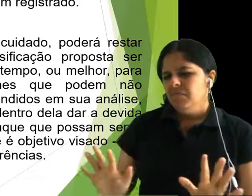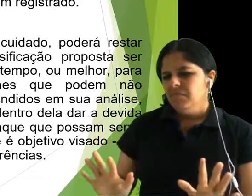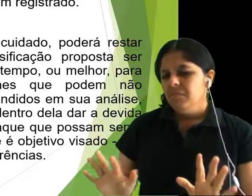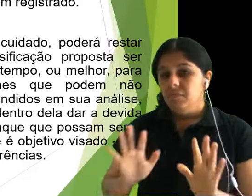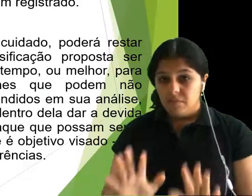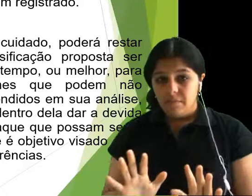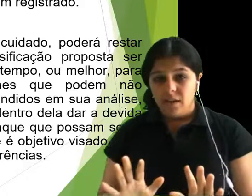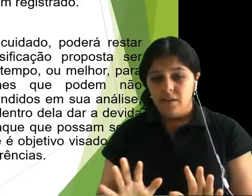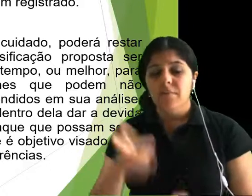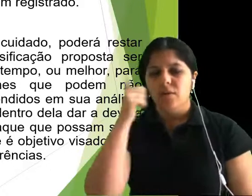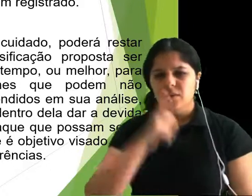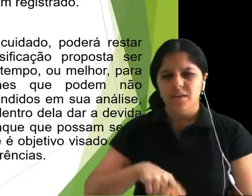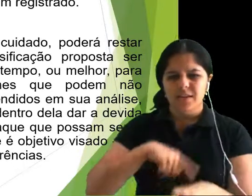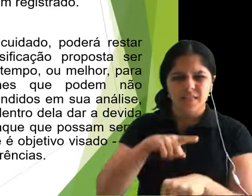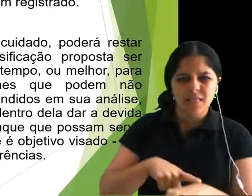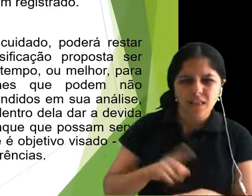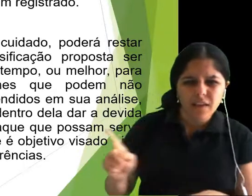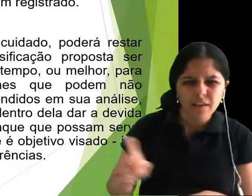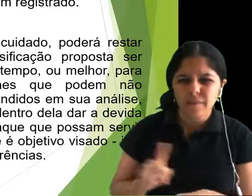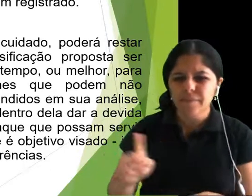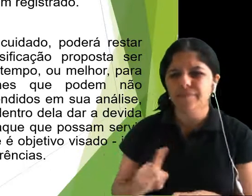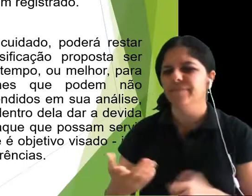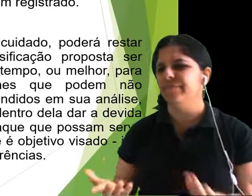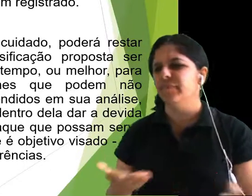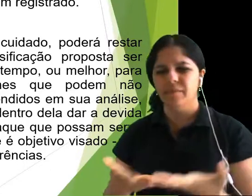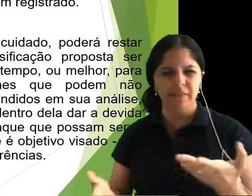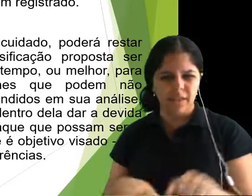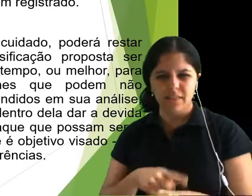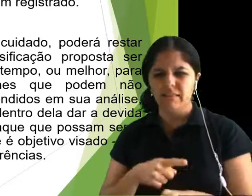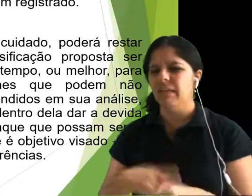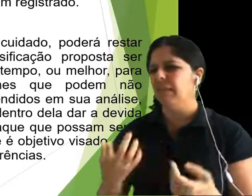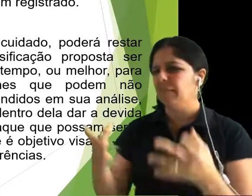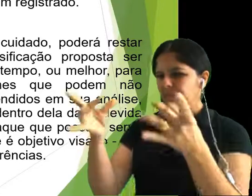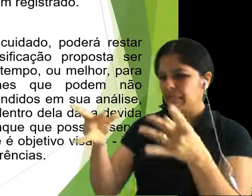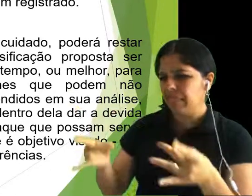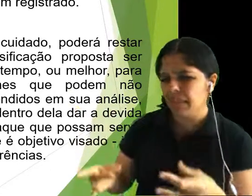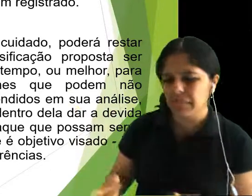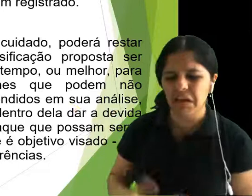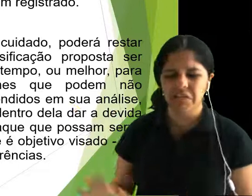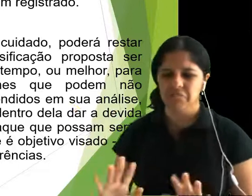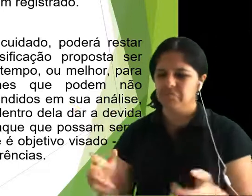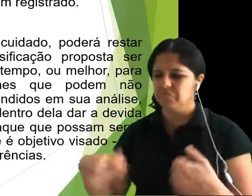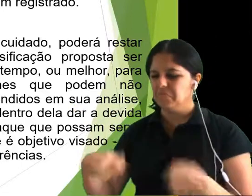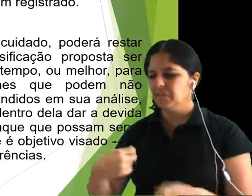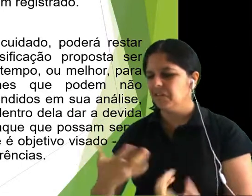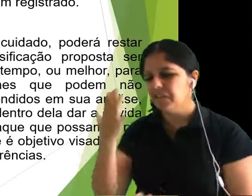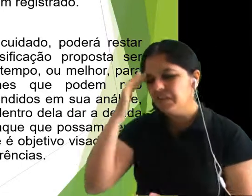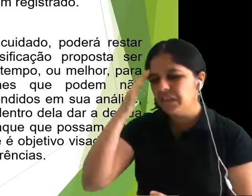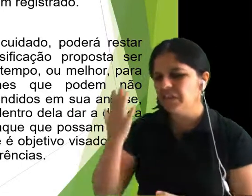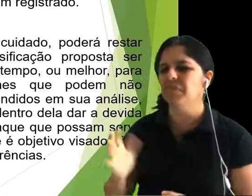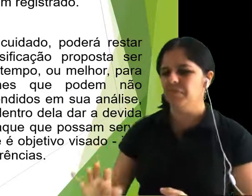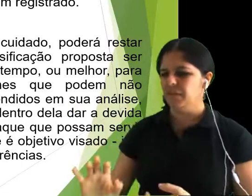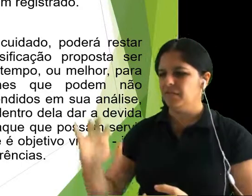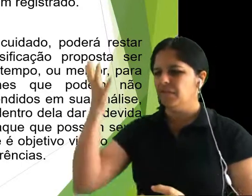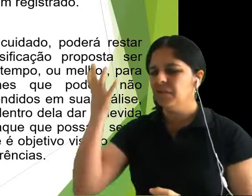Mas então, para ganhar tempo, enfim, para não desperdiçar tempo em detalhes que podem não compensar esse esforço e esse tempo